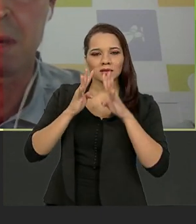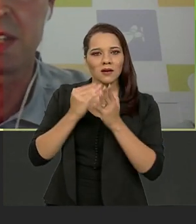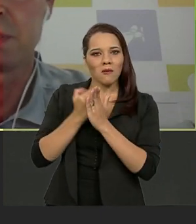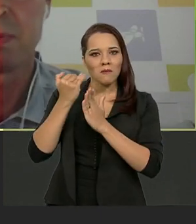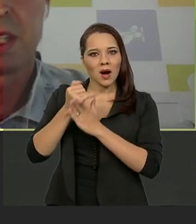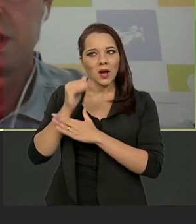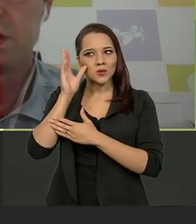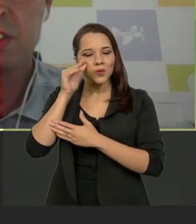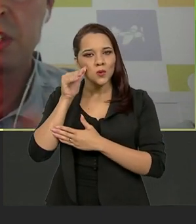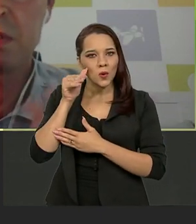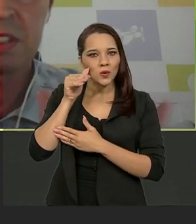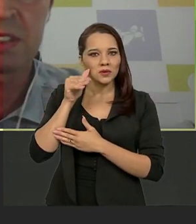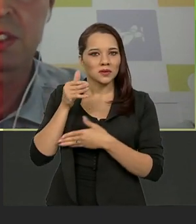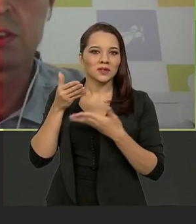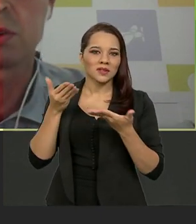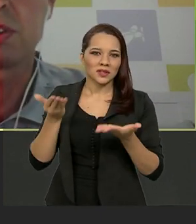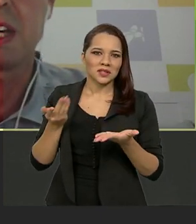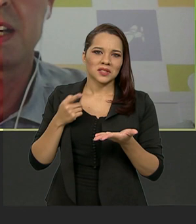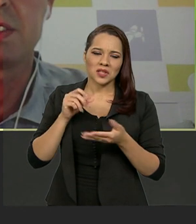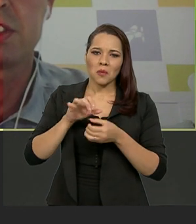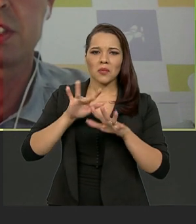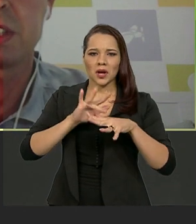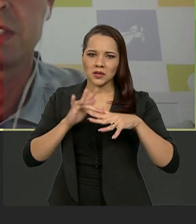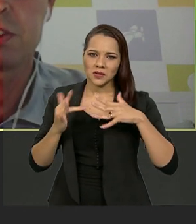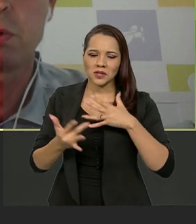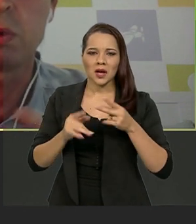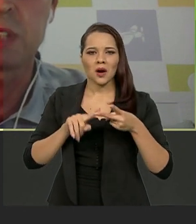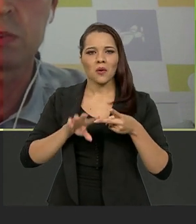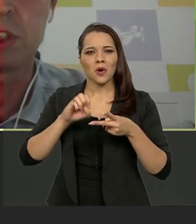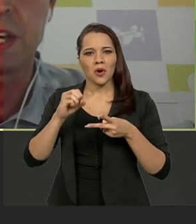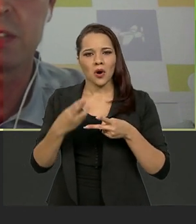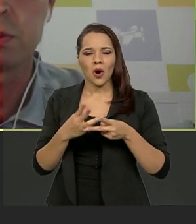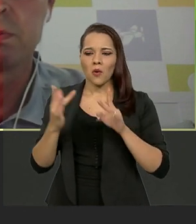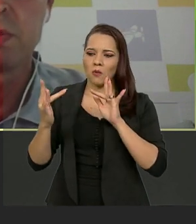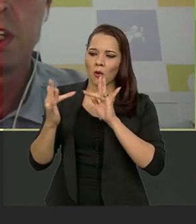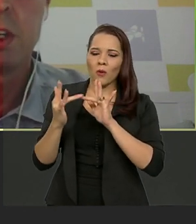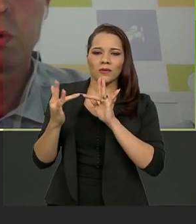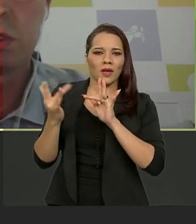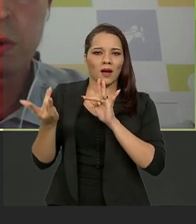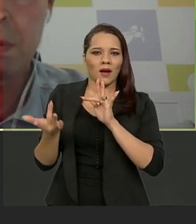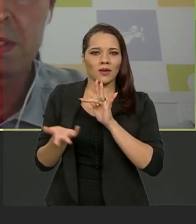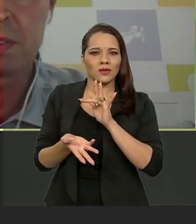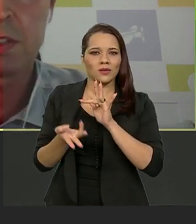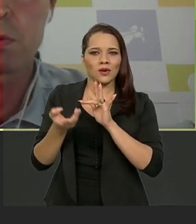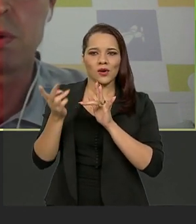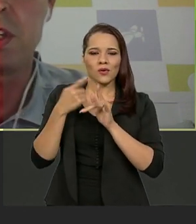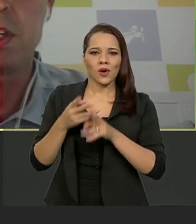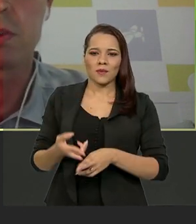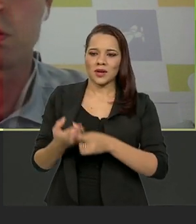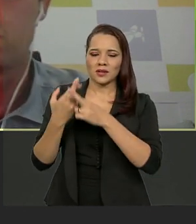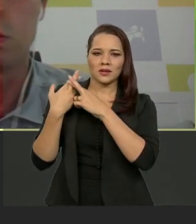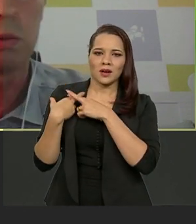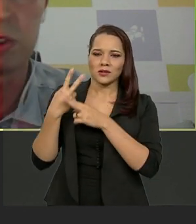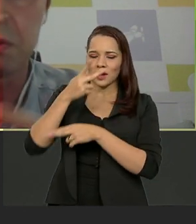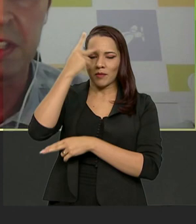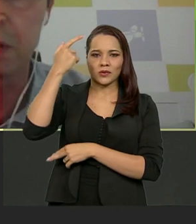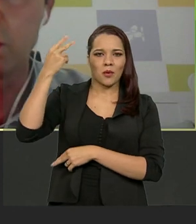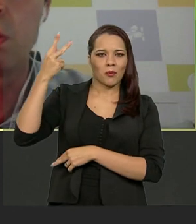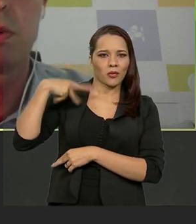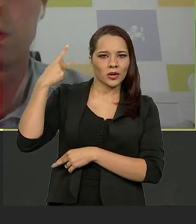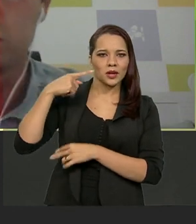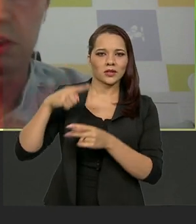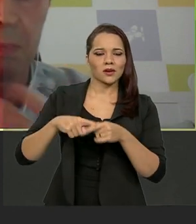participar mais? Seja através das redes sociais, seja através de um contato direto com o seu representante político, com o